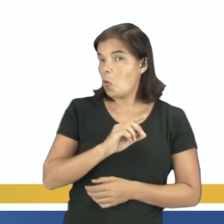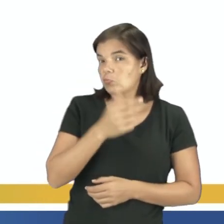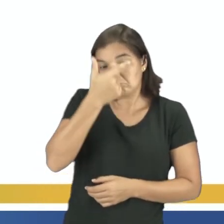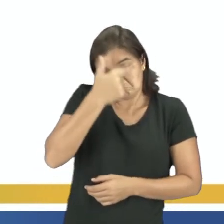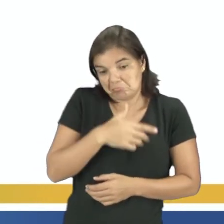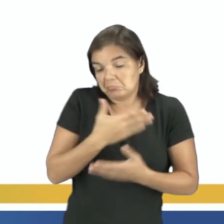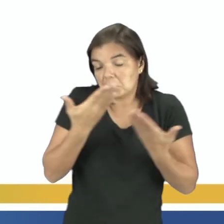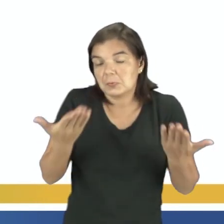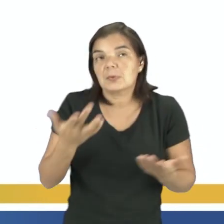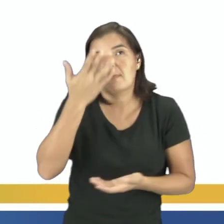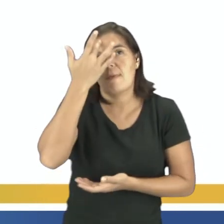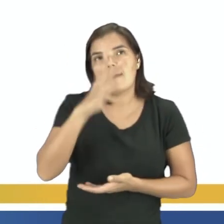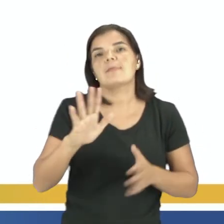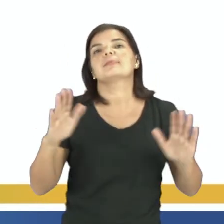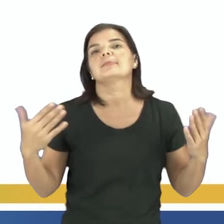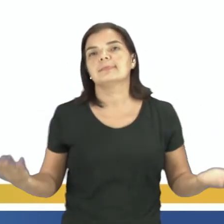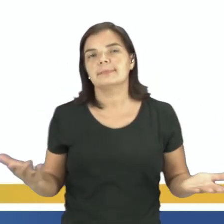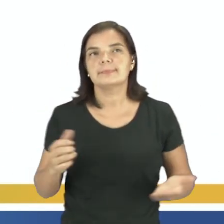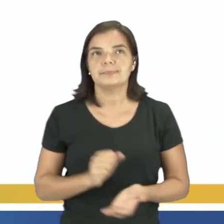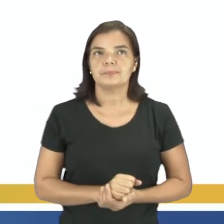E qual que é a relação, né,